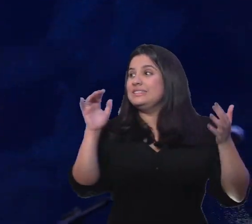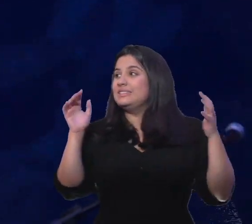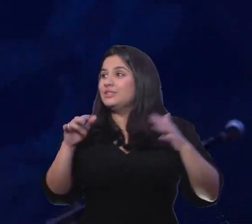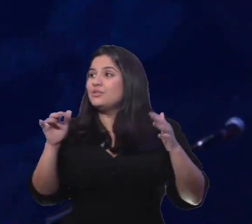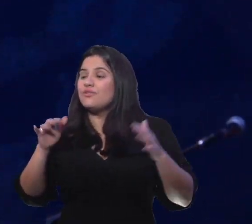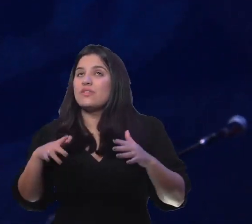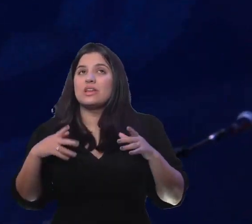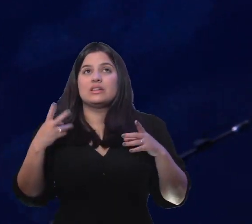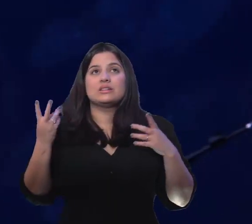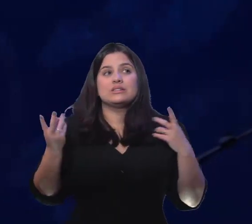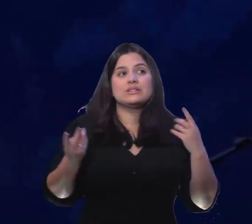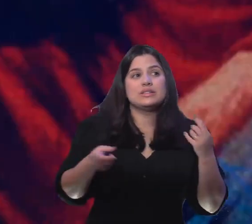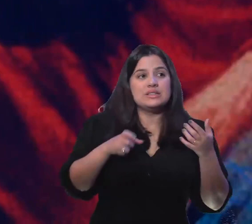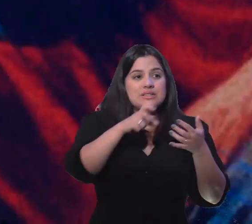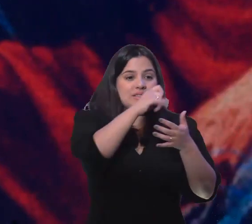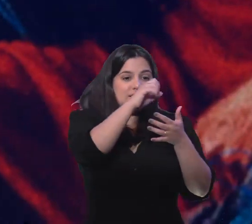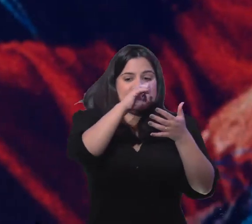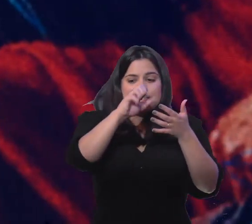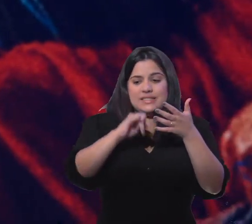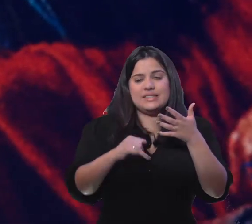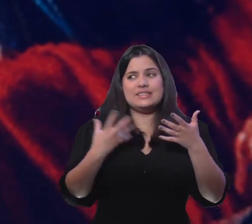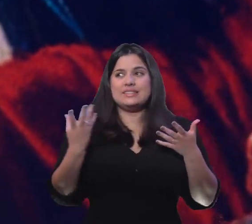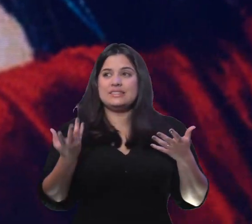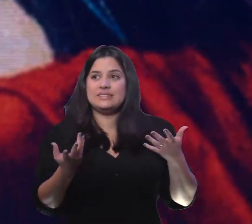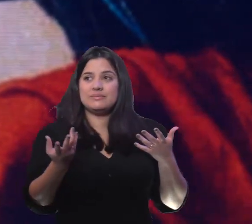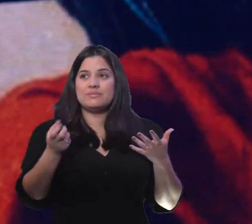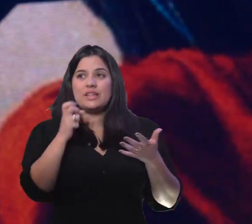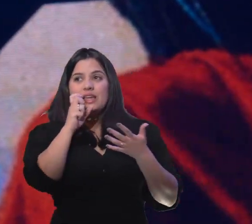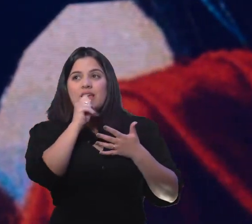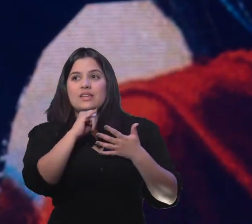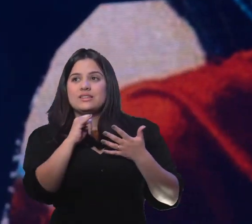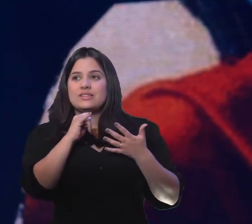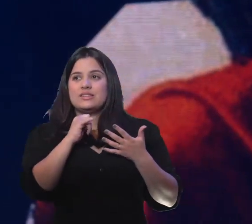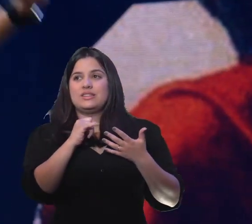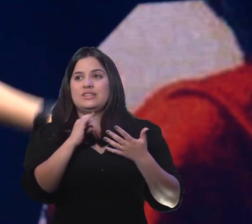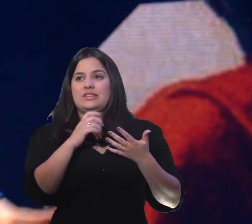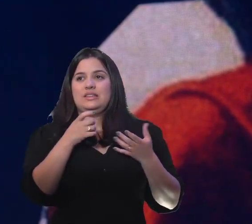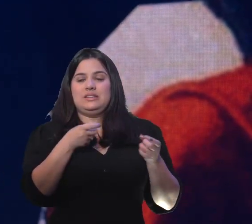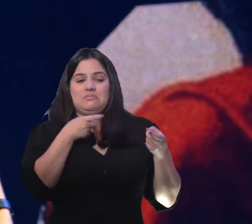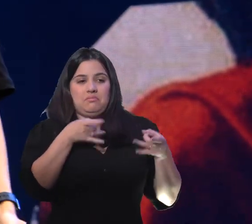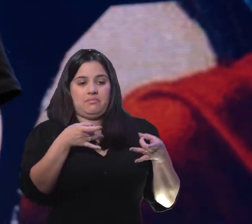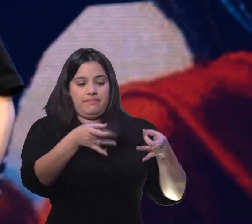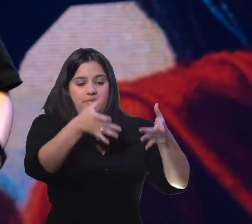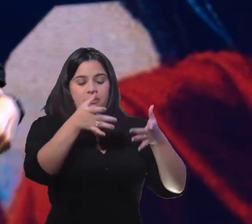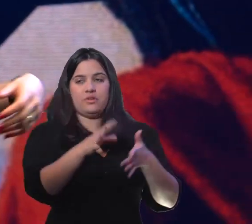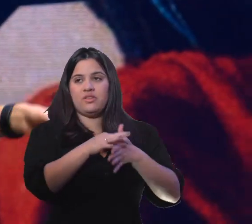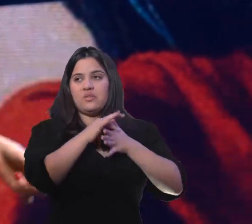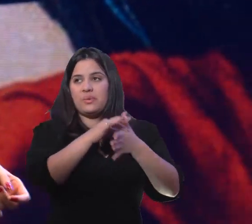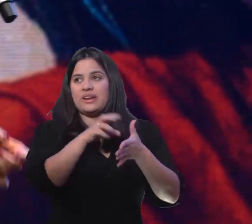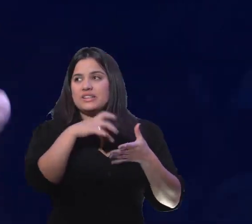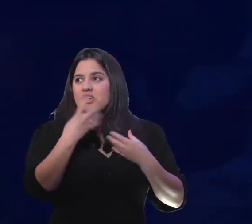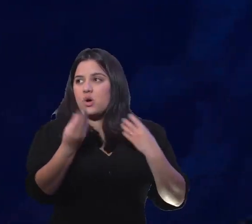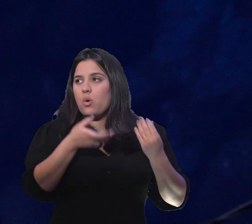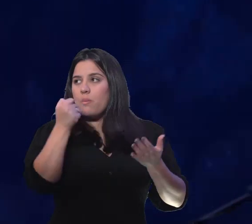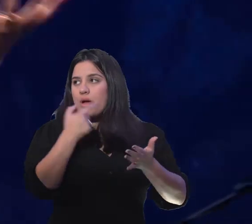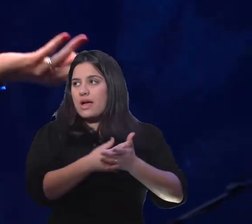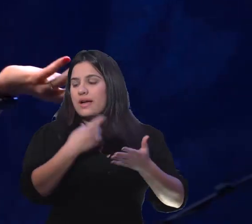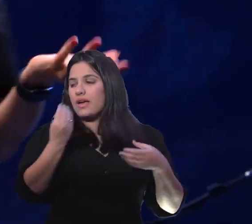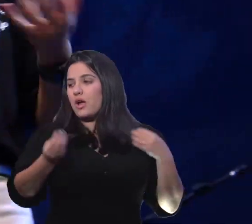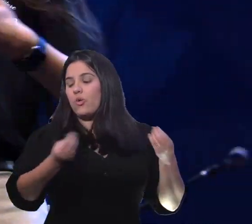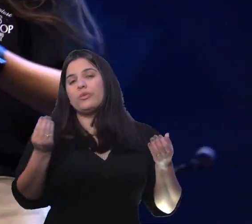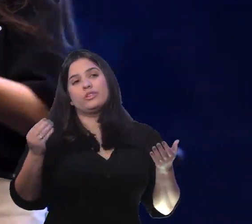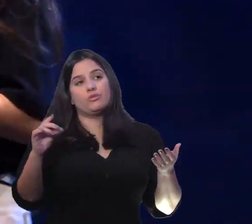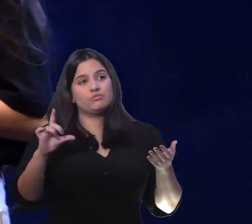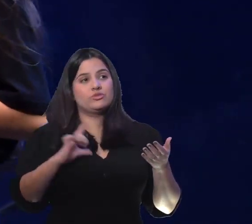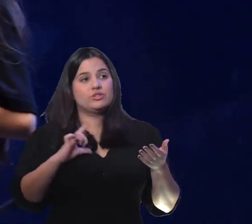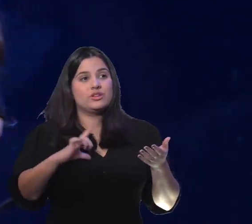E se sobrar carne? E se eu der prejuízo para o ministério? Como que eu vou pagar isso? Então, tinham muitos